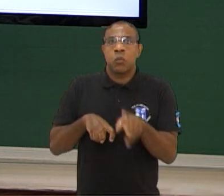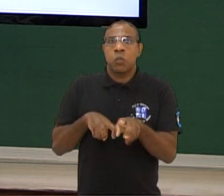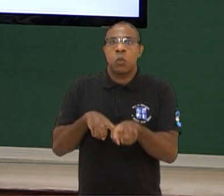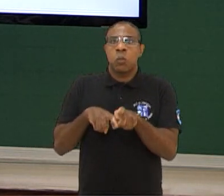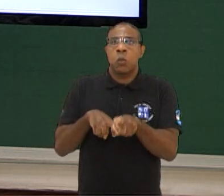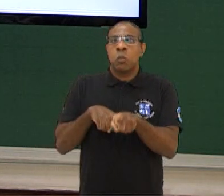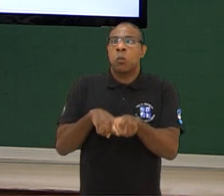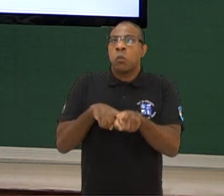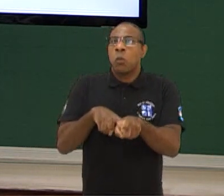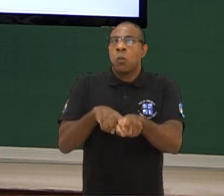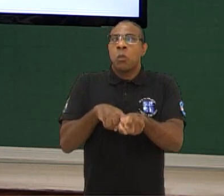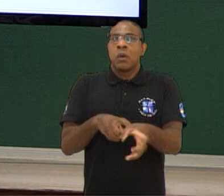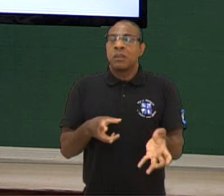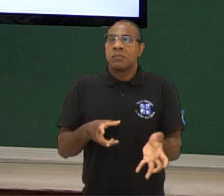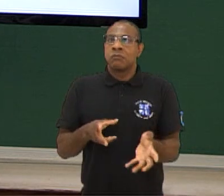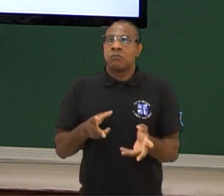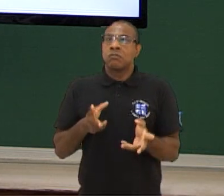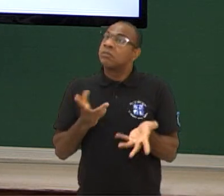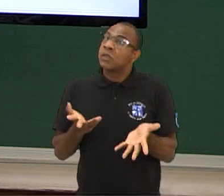intensidade sobre o cavalo.